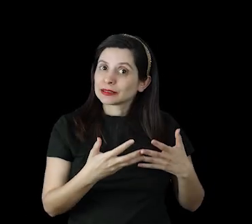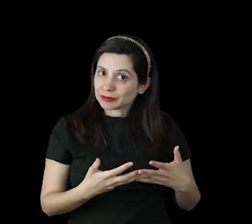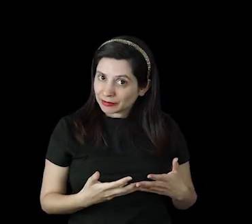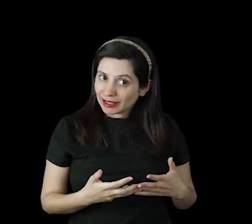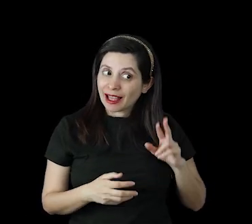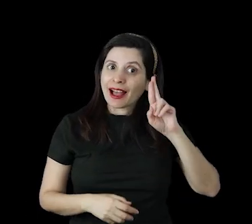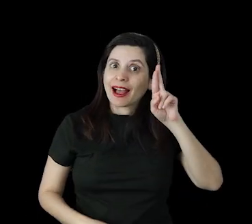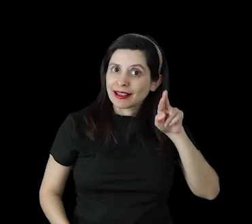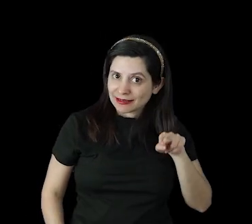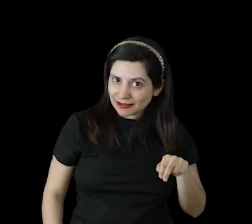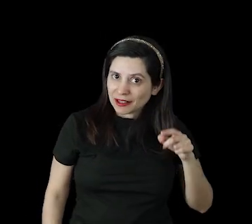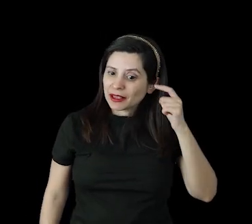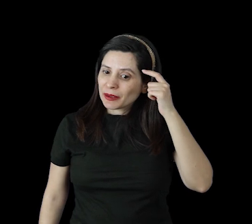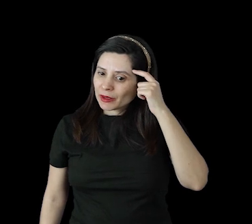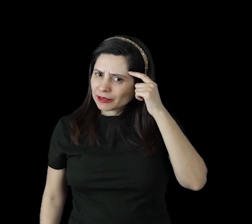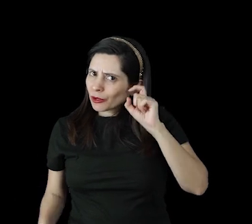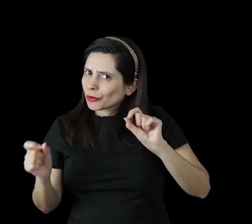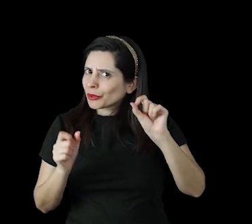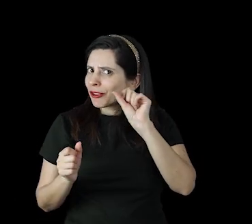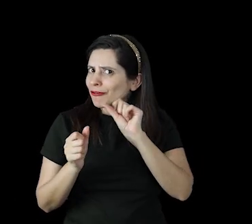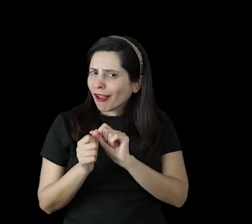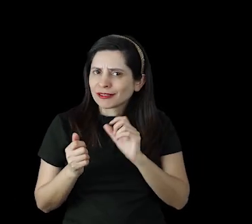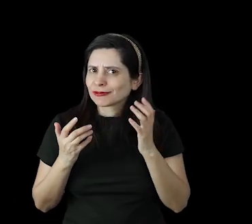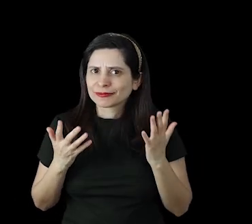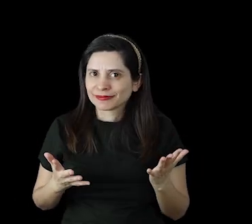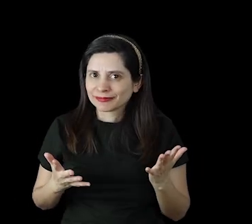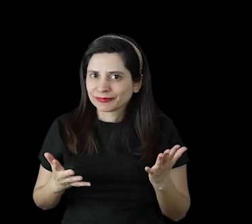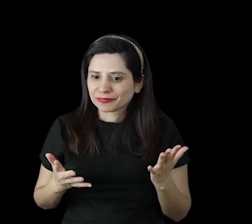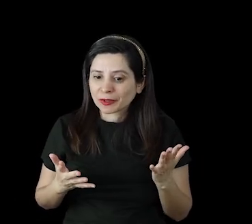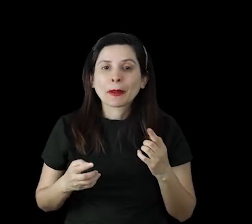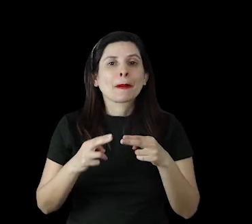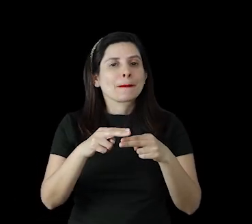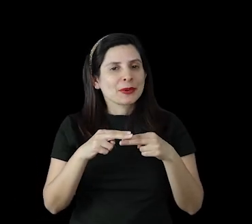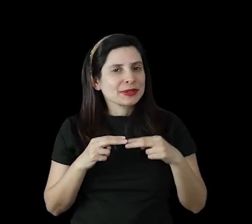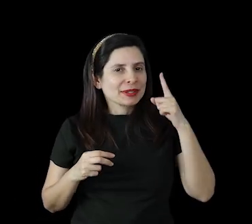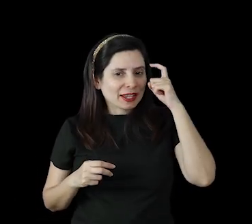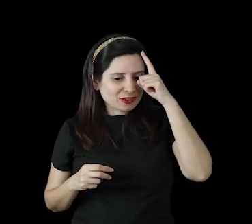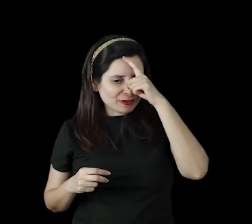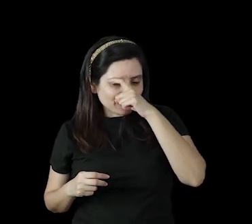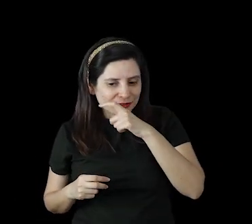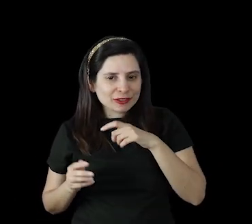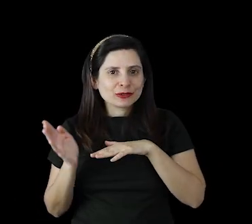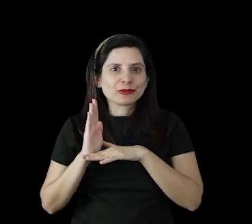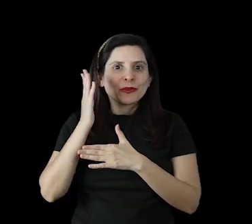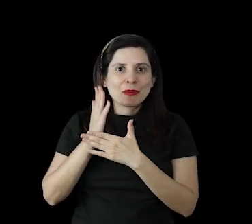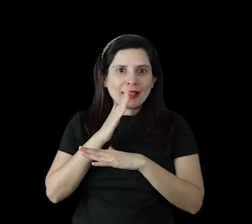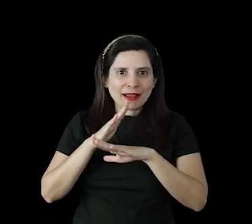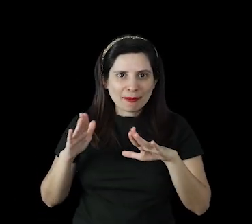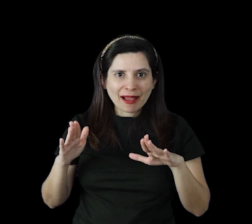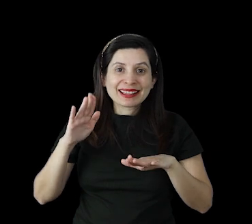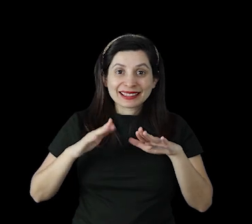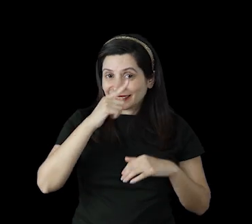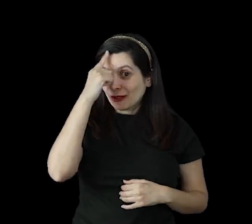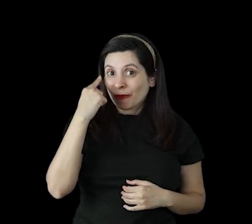e depois, claro, pensar o que você faz com isso, né? E por isso que é muito difícil, às vezes, acabar um filme, ainda mais de